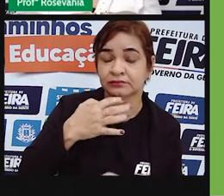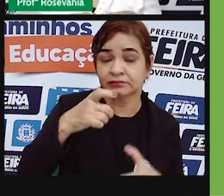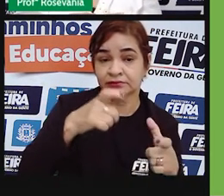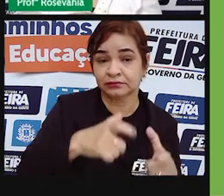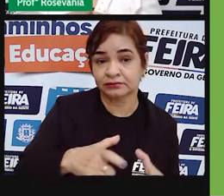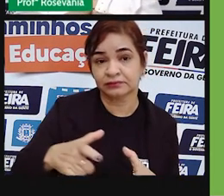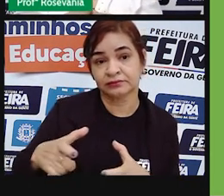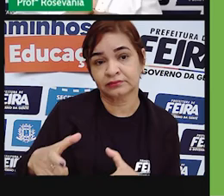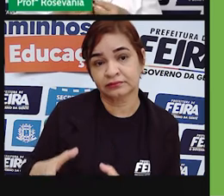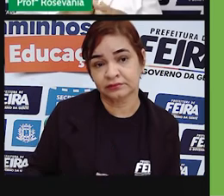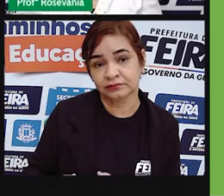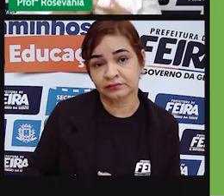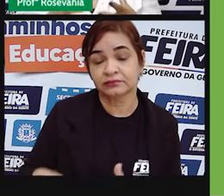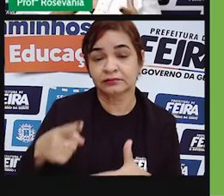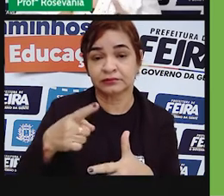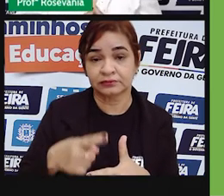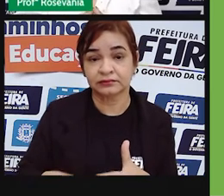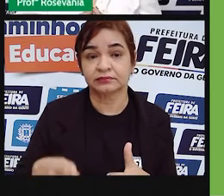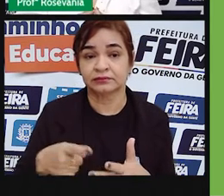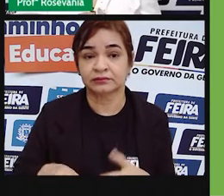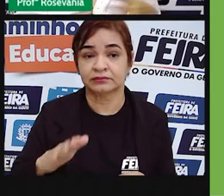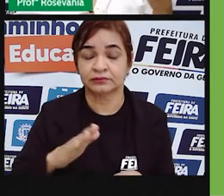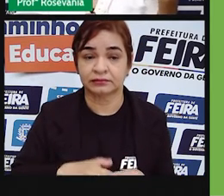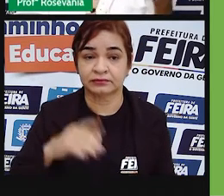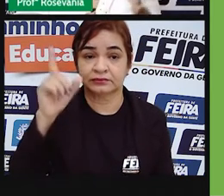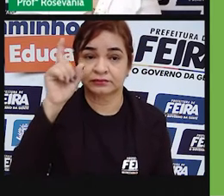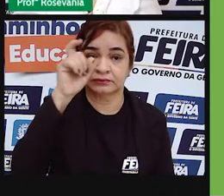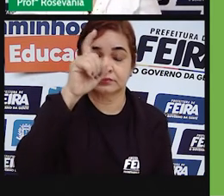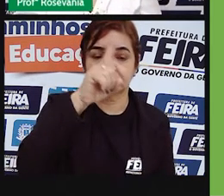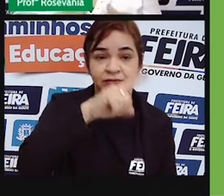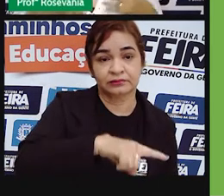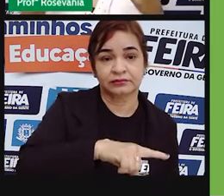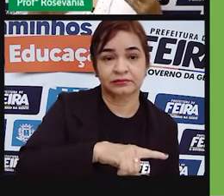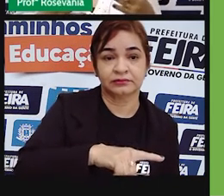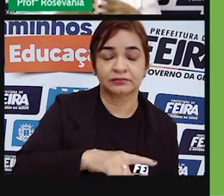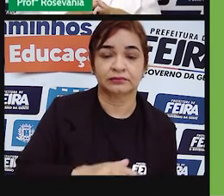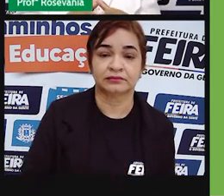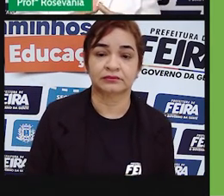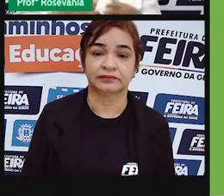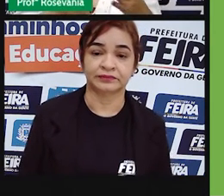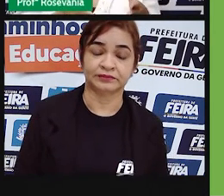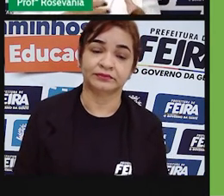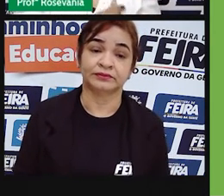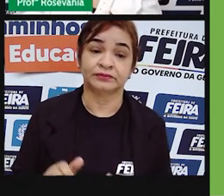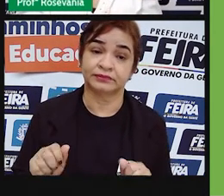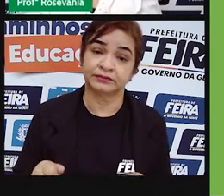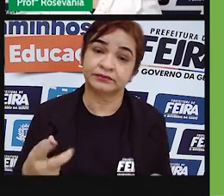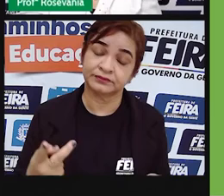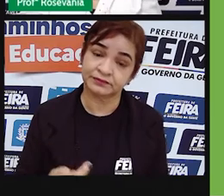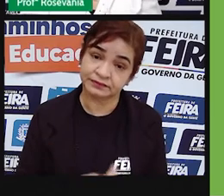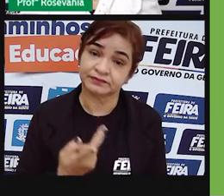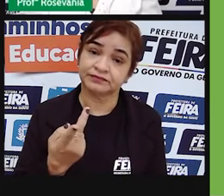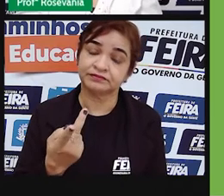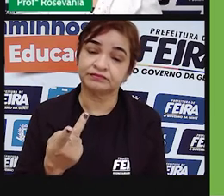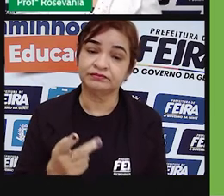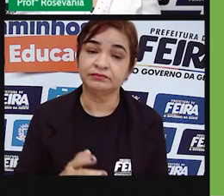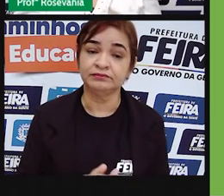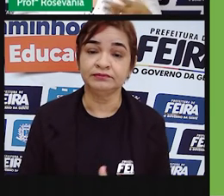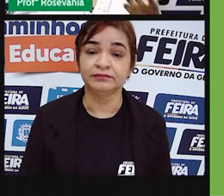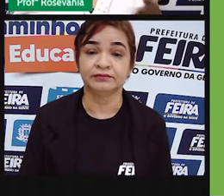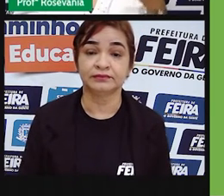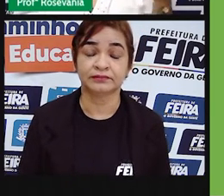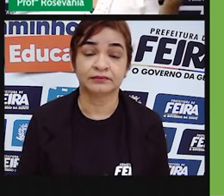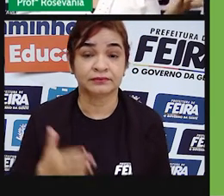infelizmente fica em situações imagem esses ainda do que já tava lá porque eles passam Às vezes a Vivendo em situação de rua